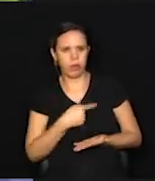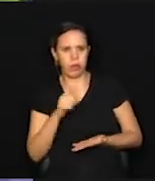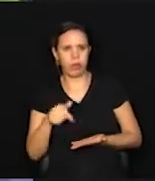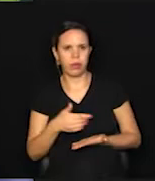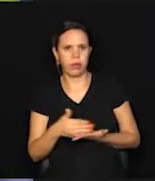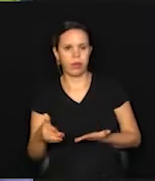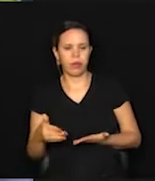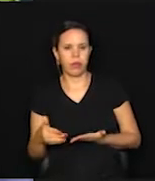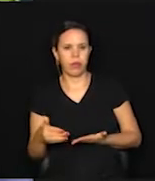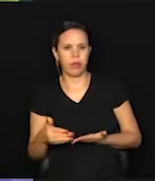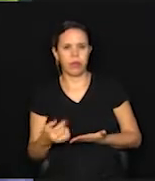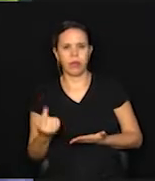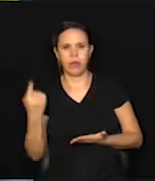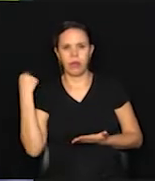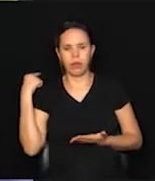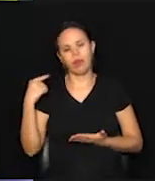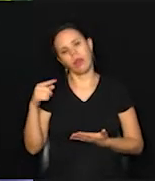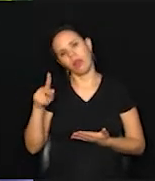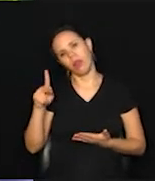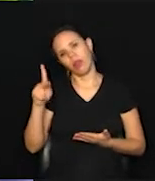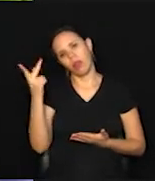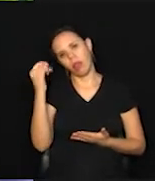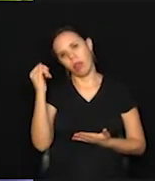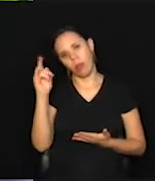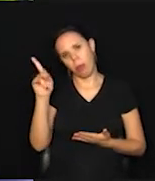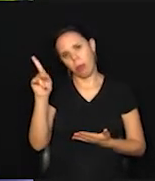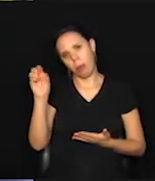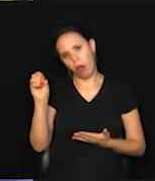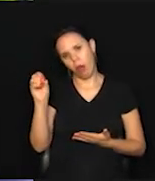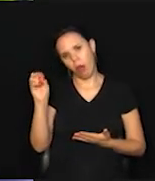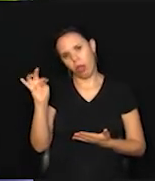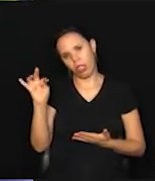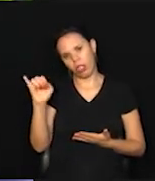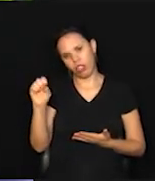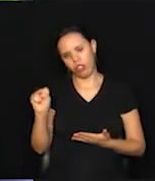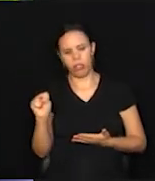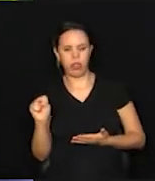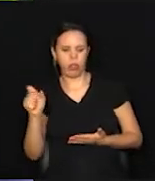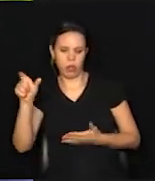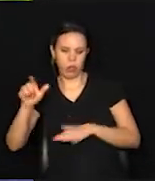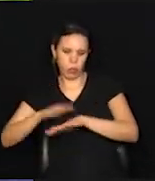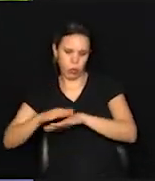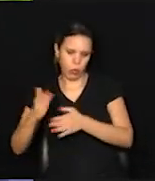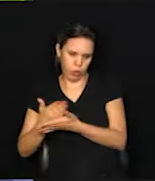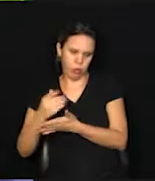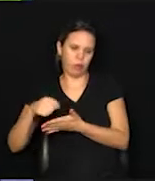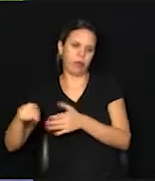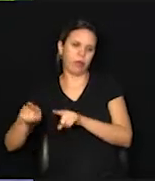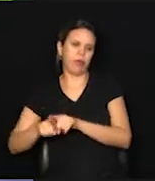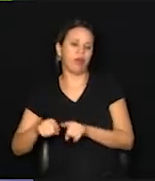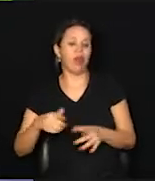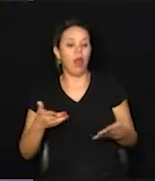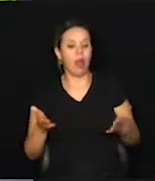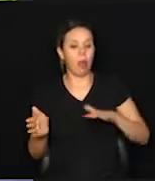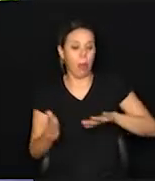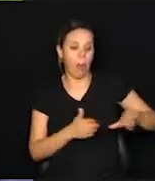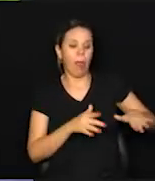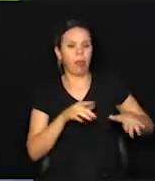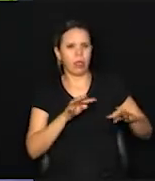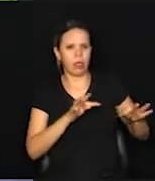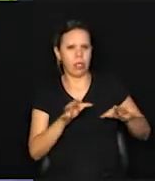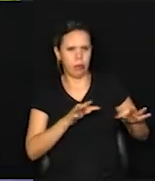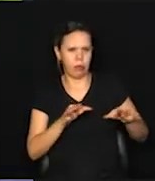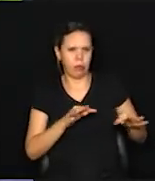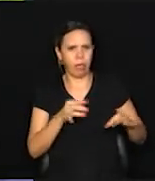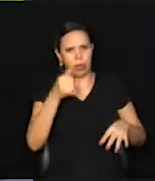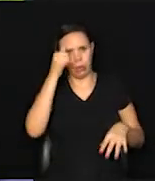está lá desde Hipócrates, é antigo isso. E aí a gente entra na história do tratamento precoce, como tem sido falado, né, que se coloca dentro